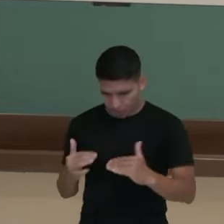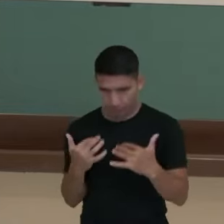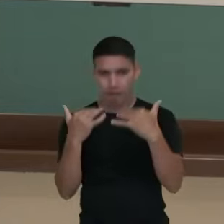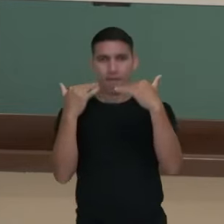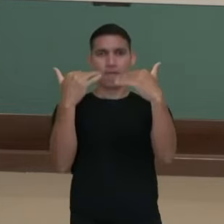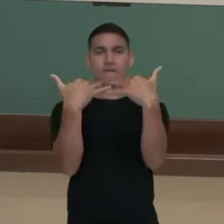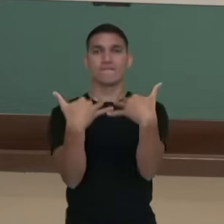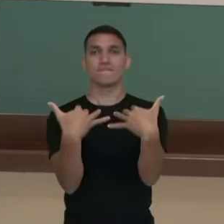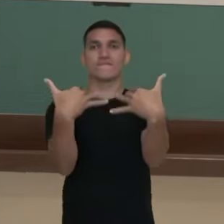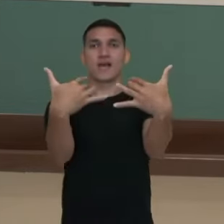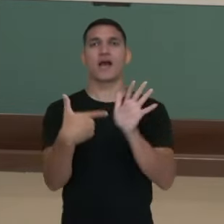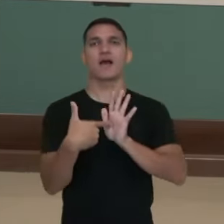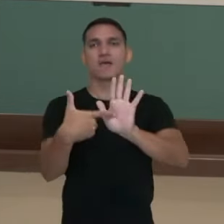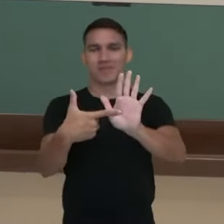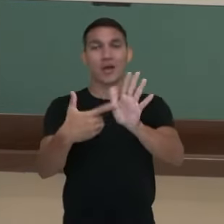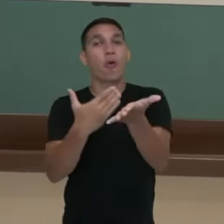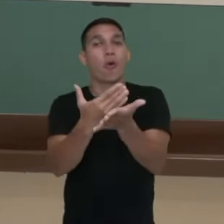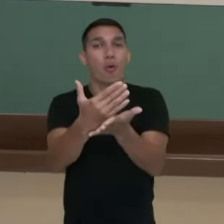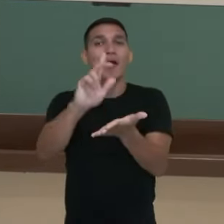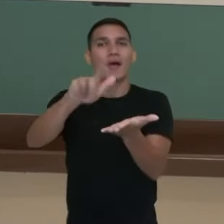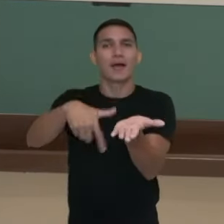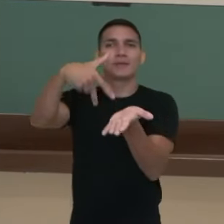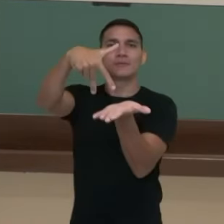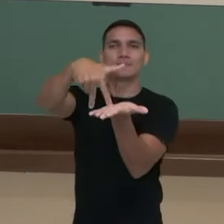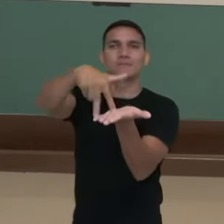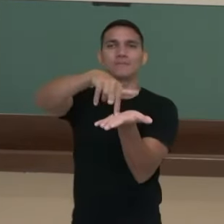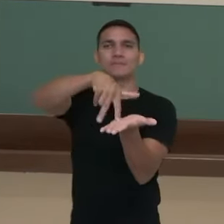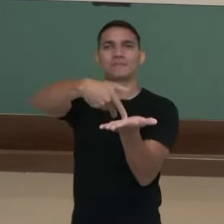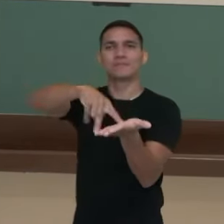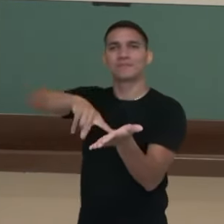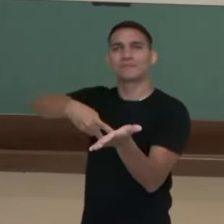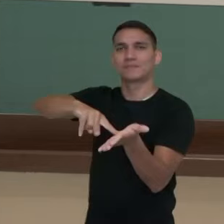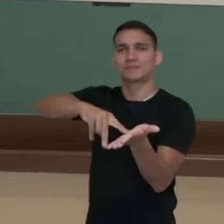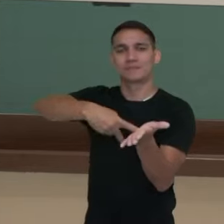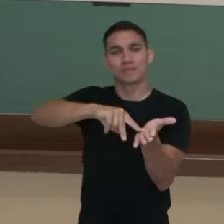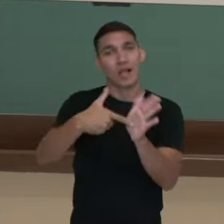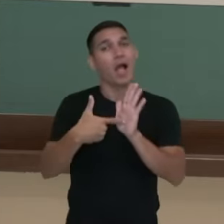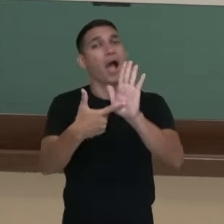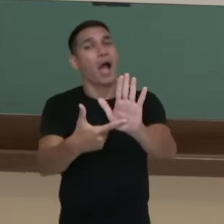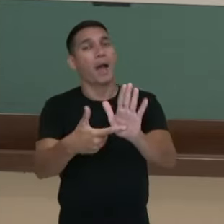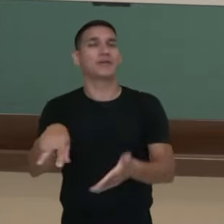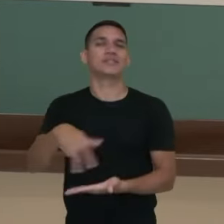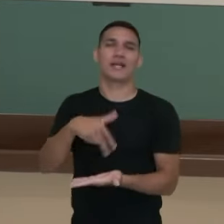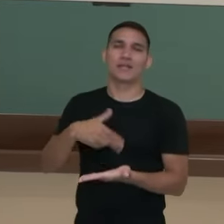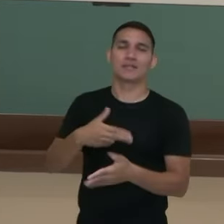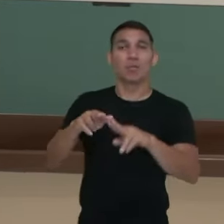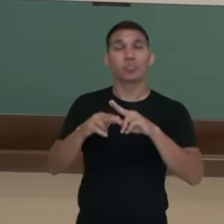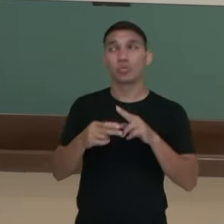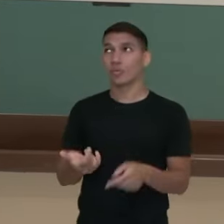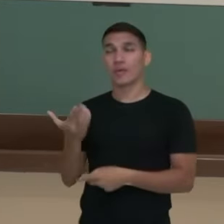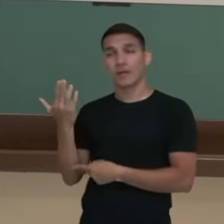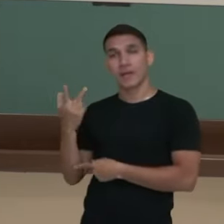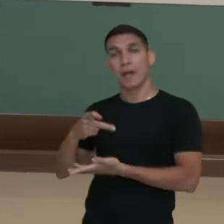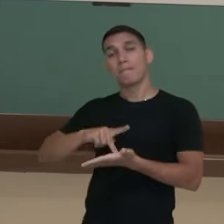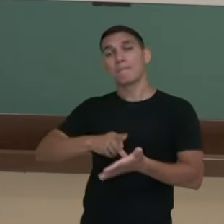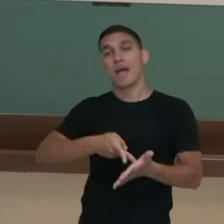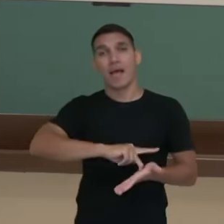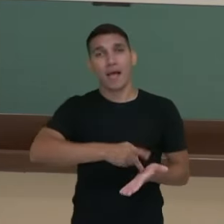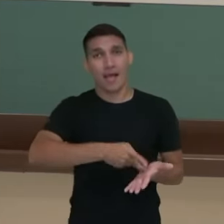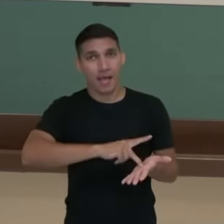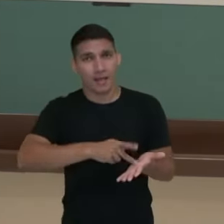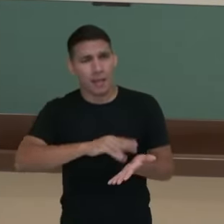palco. Surgiram, então, as apresentações de dança, tá? Então, o balé é o exemplo